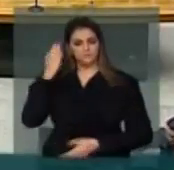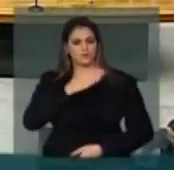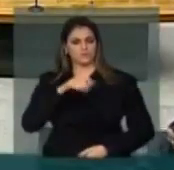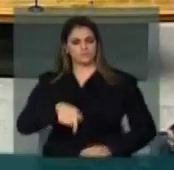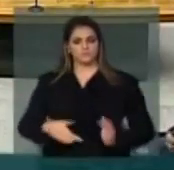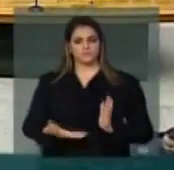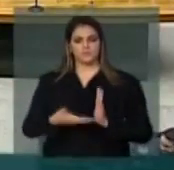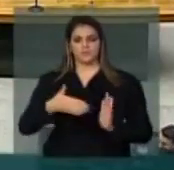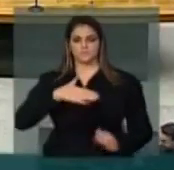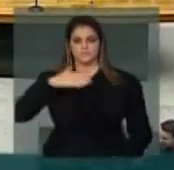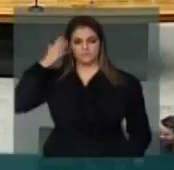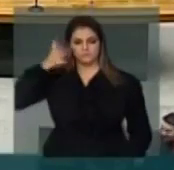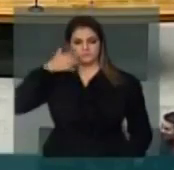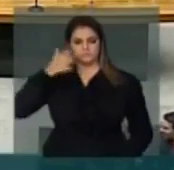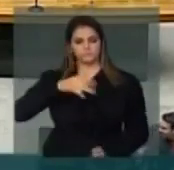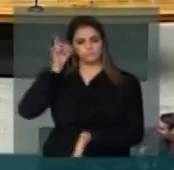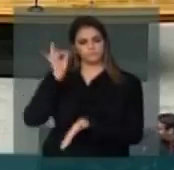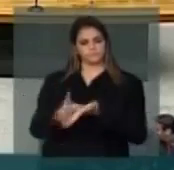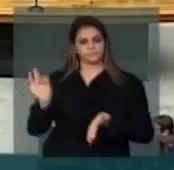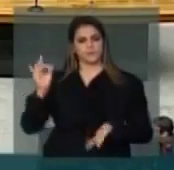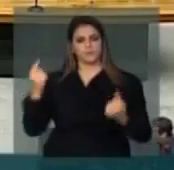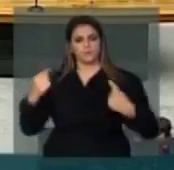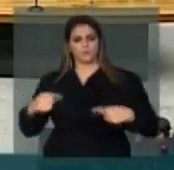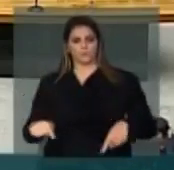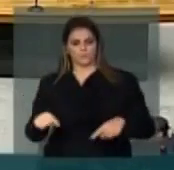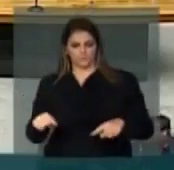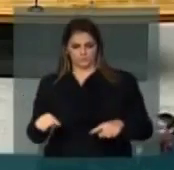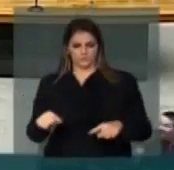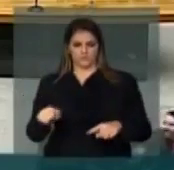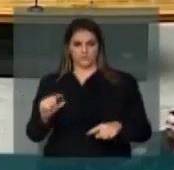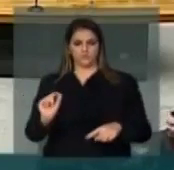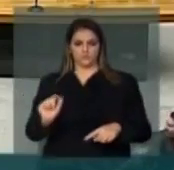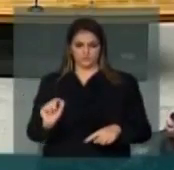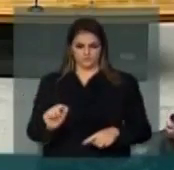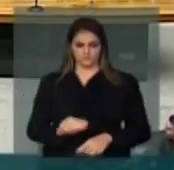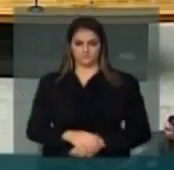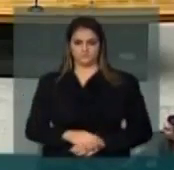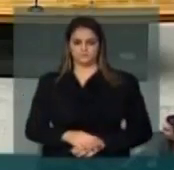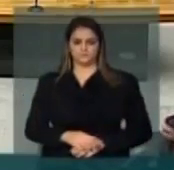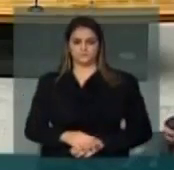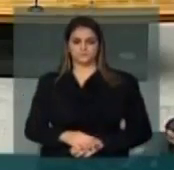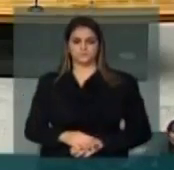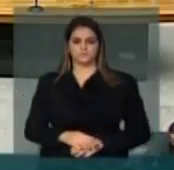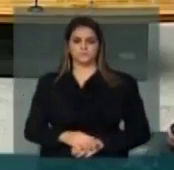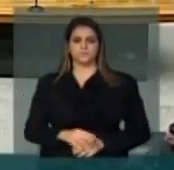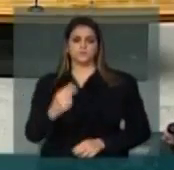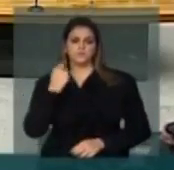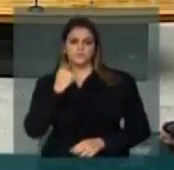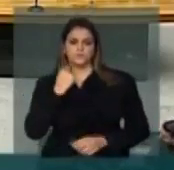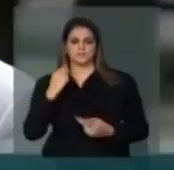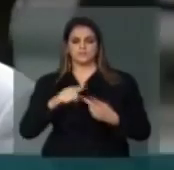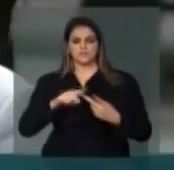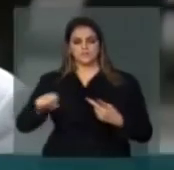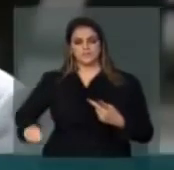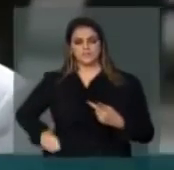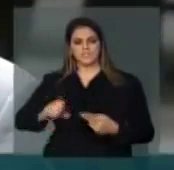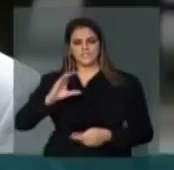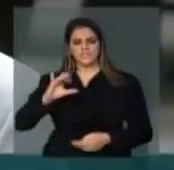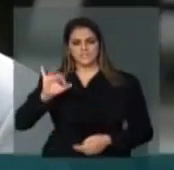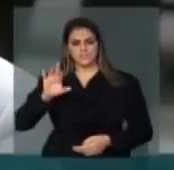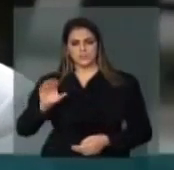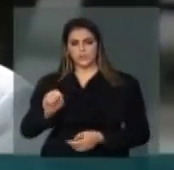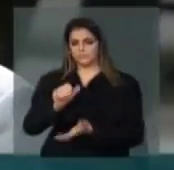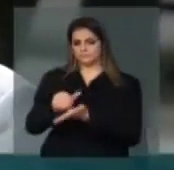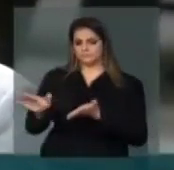o nosso protesto em relação à destituição do juiz e desembargador Siro Darlan,